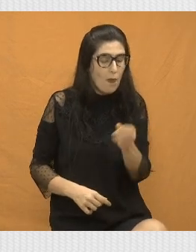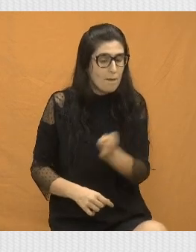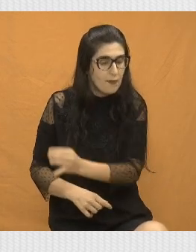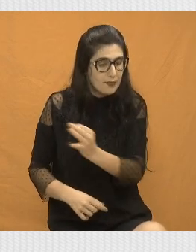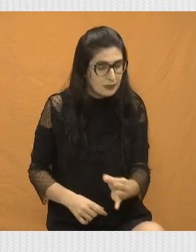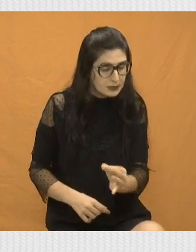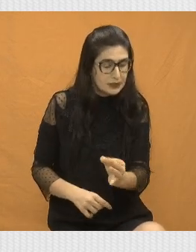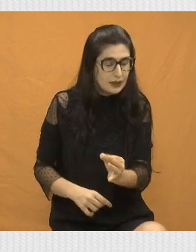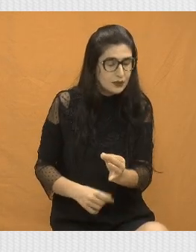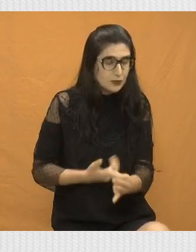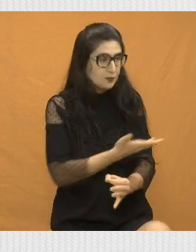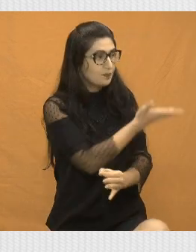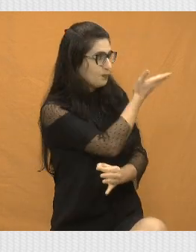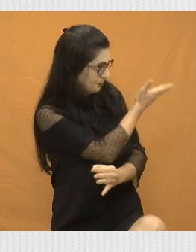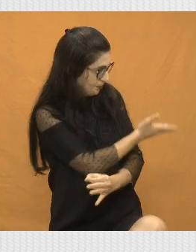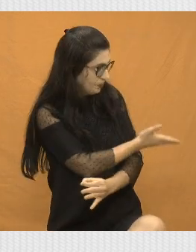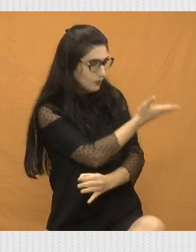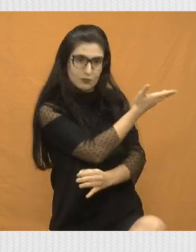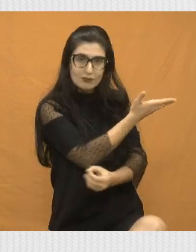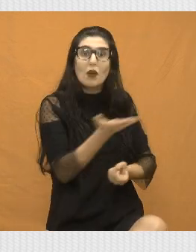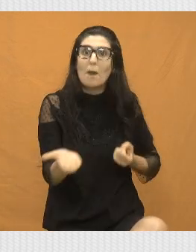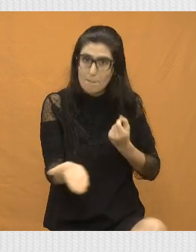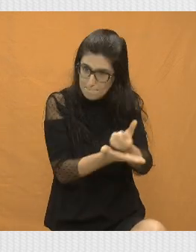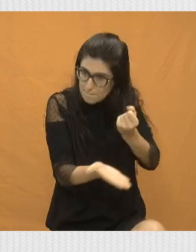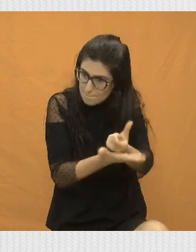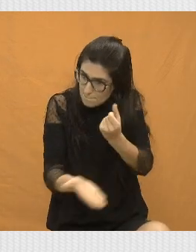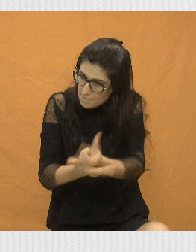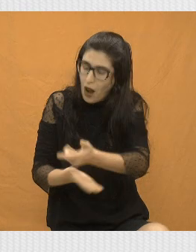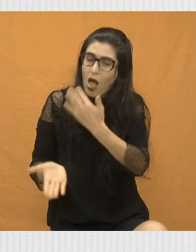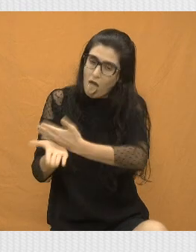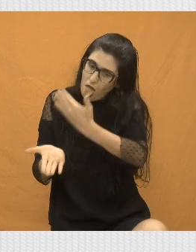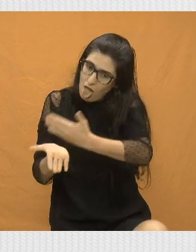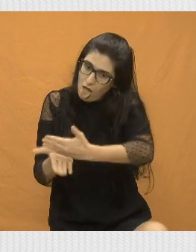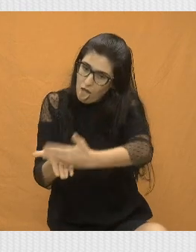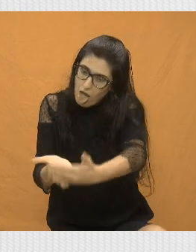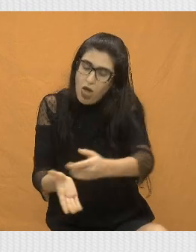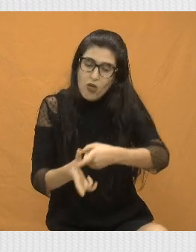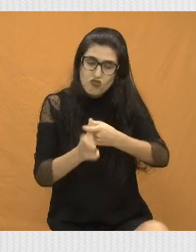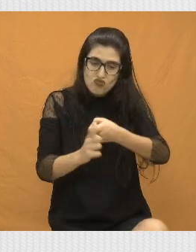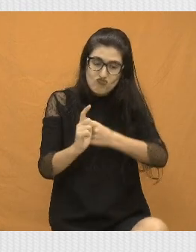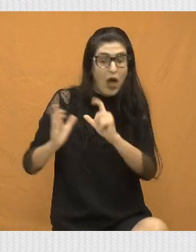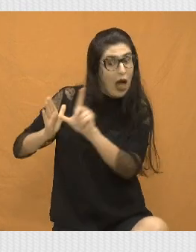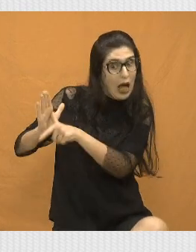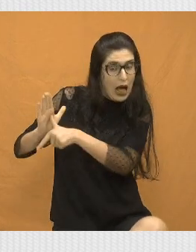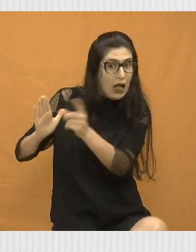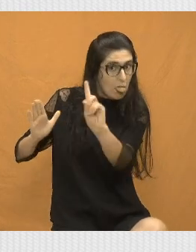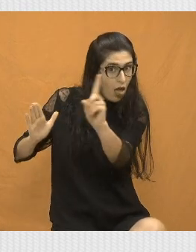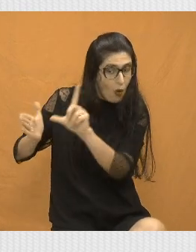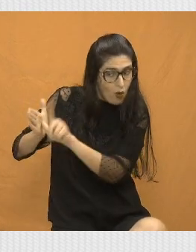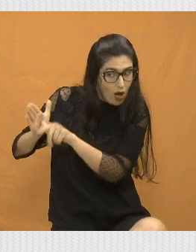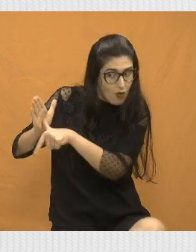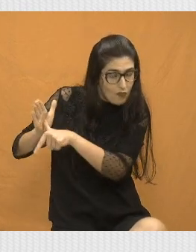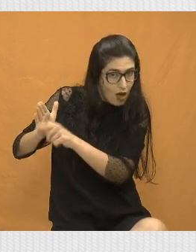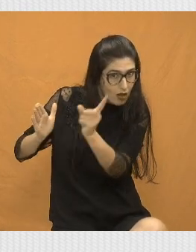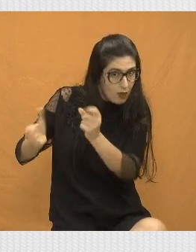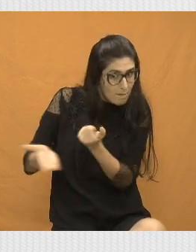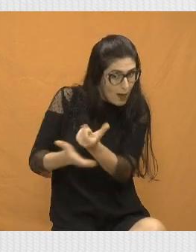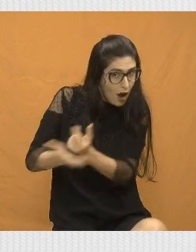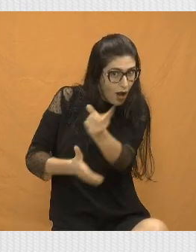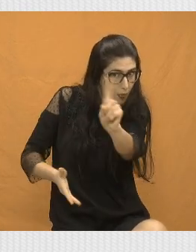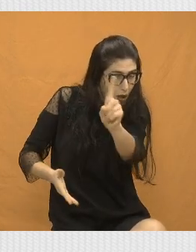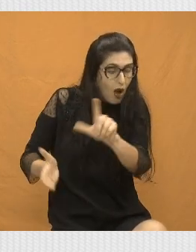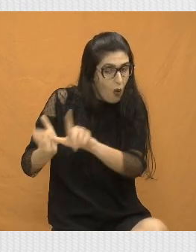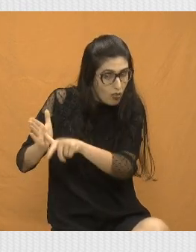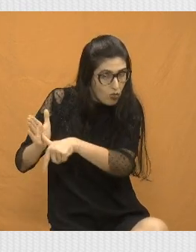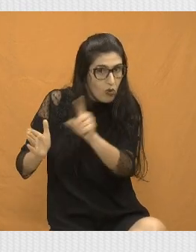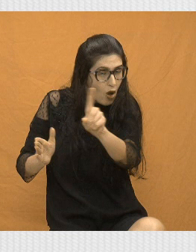44,46% e com os pagamentos contínuos das dívidas, né, sem atraso, mantendo, nós temos uma